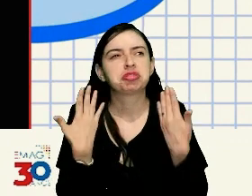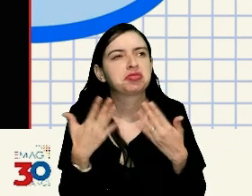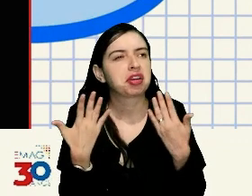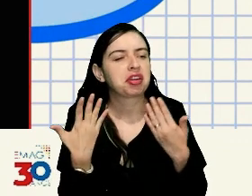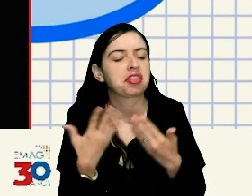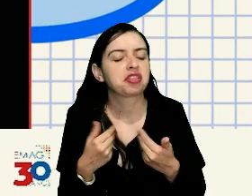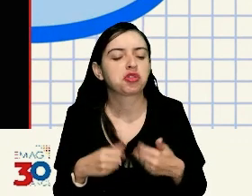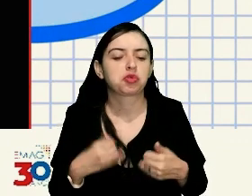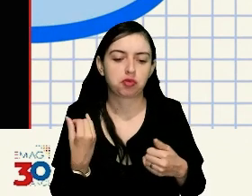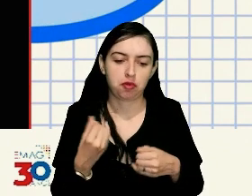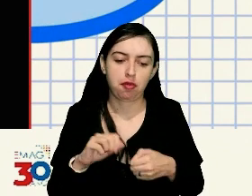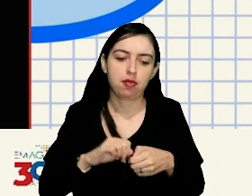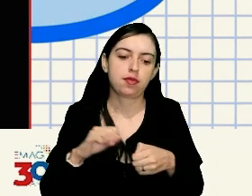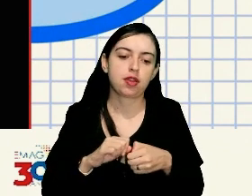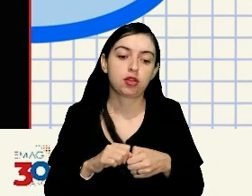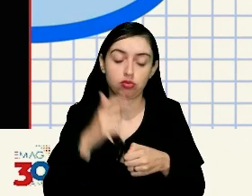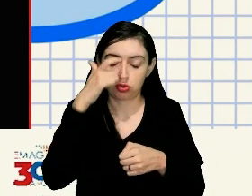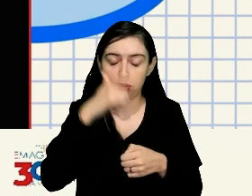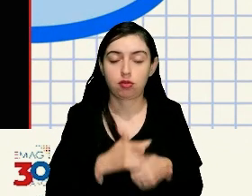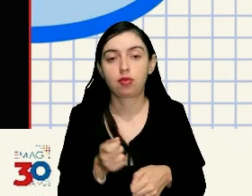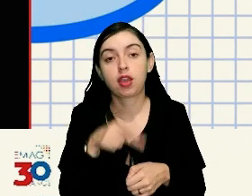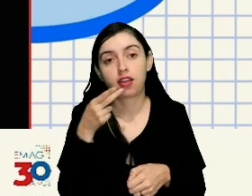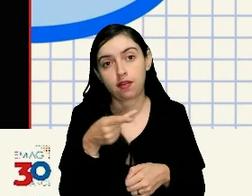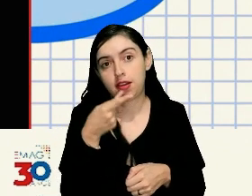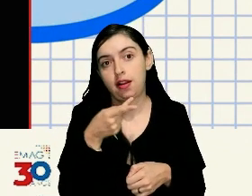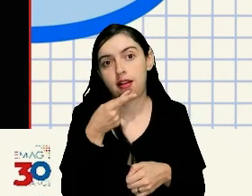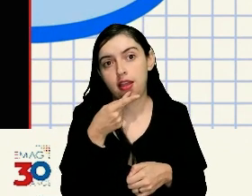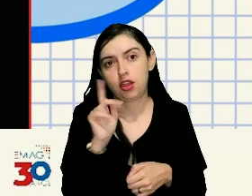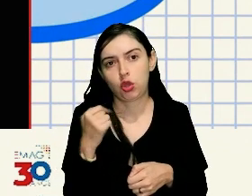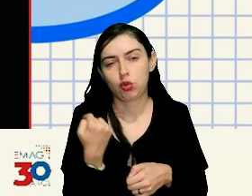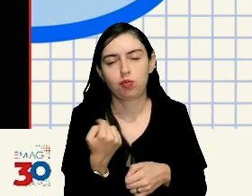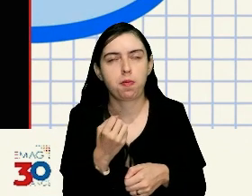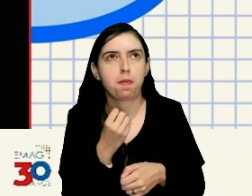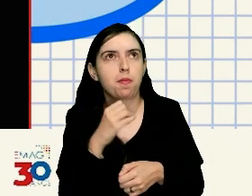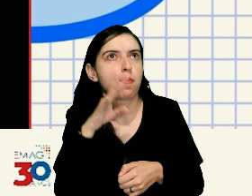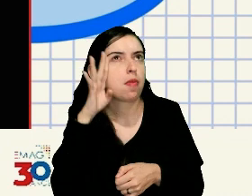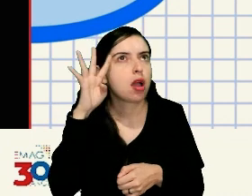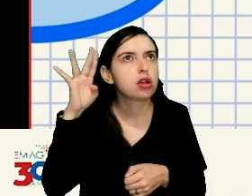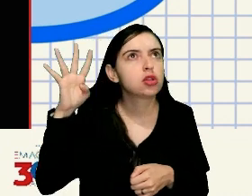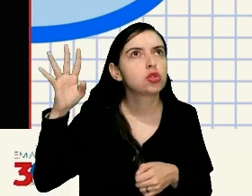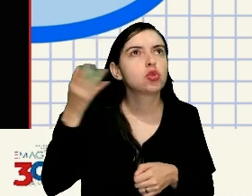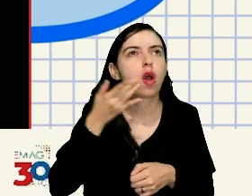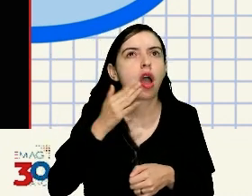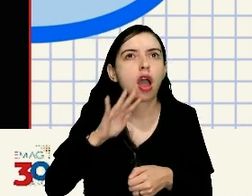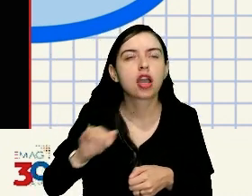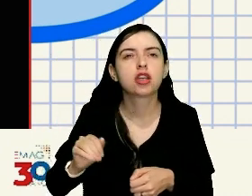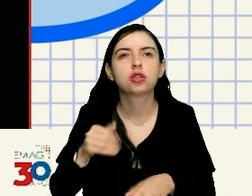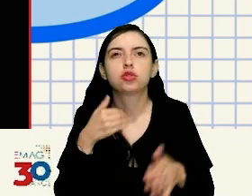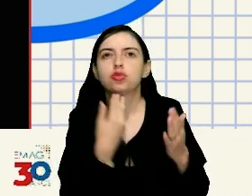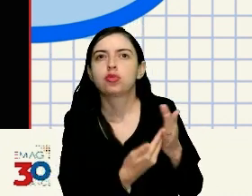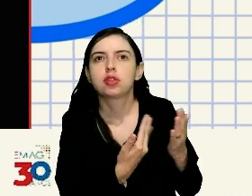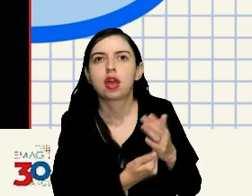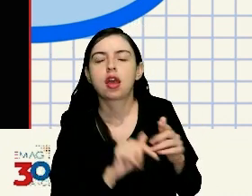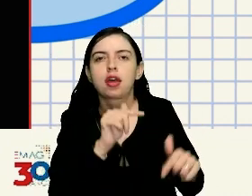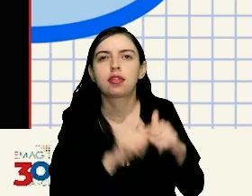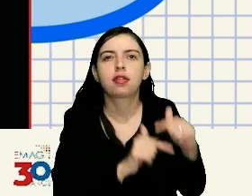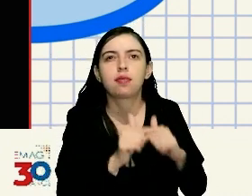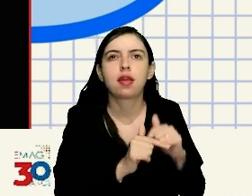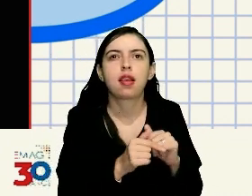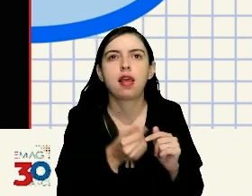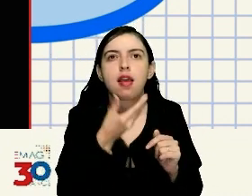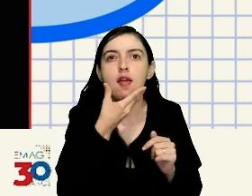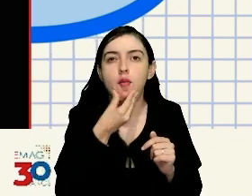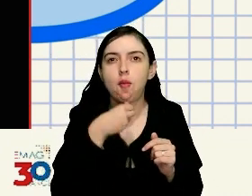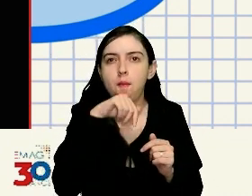né? Se eu falasse que, nossa, o meu sonho desde criança era estudar e trabalhar com paternidade, eu vou estar mentindo, né? Porque a gente,